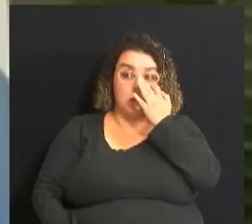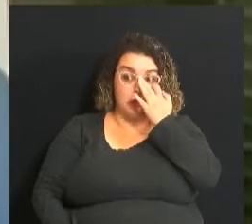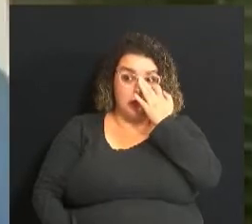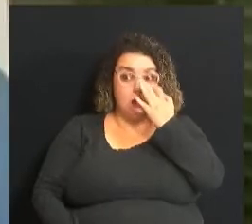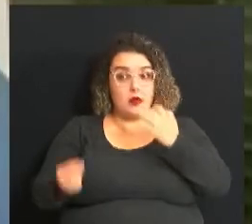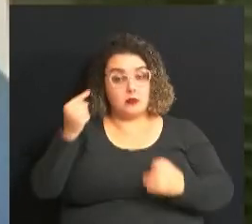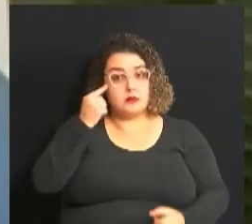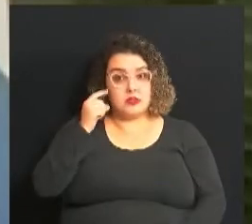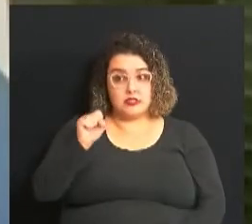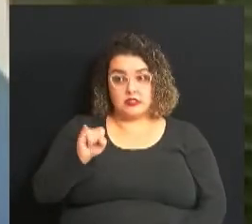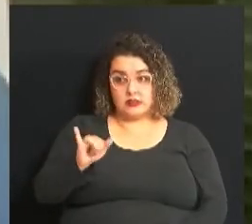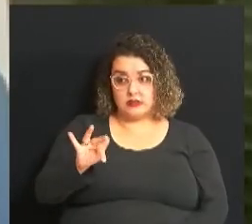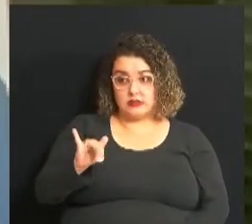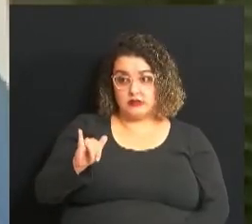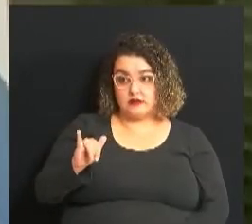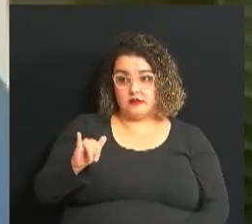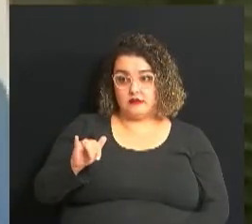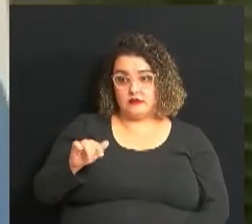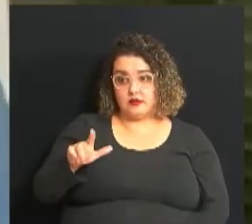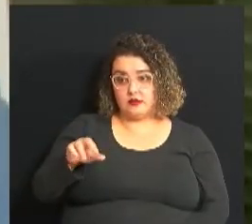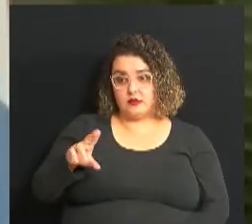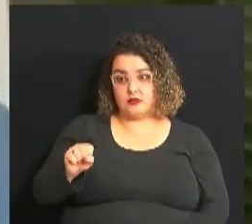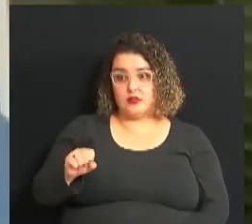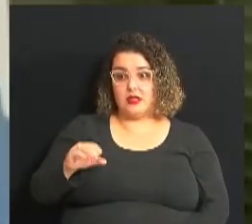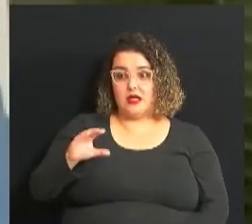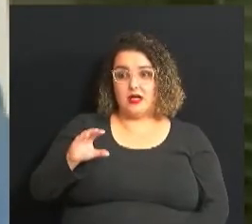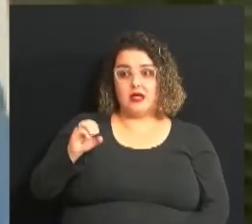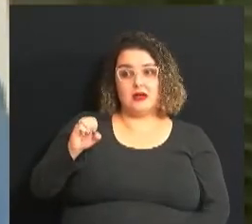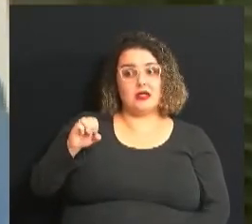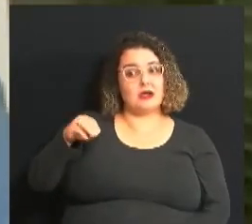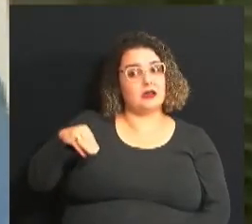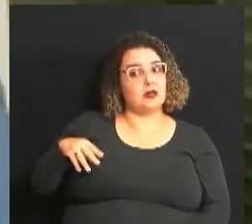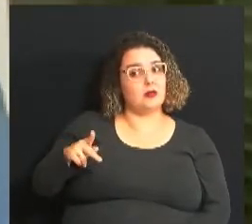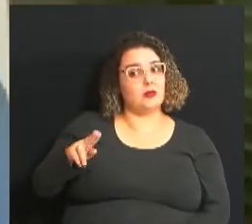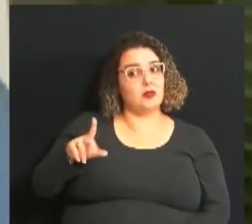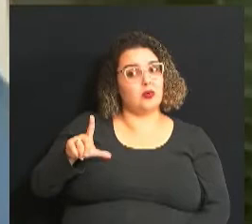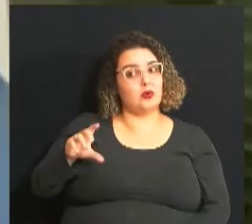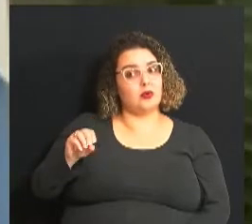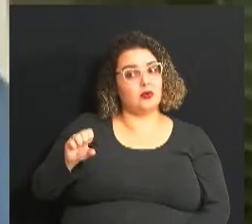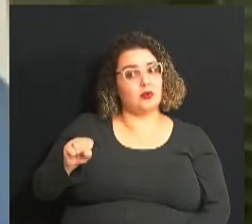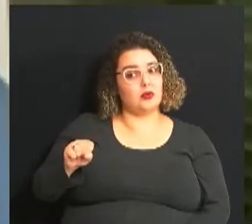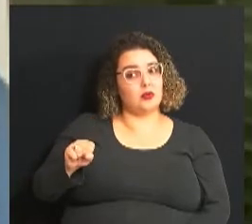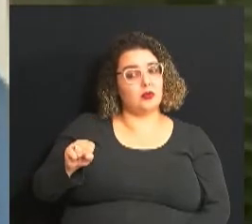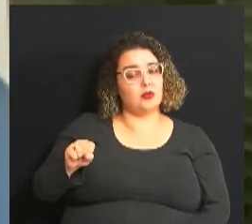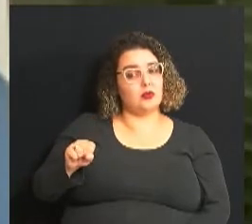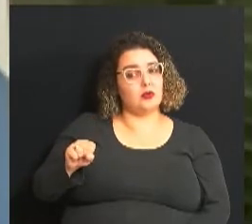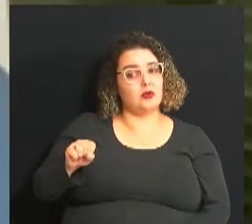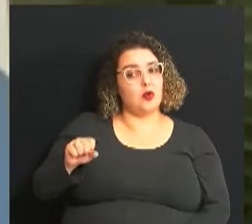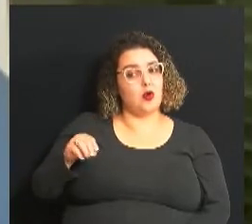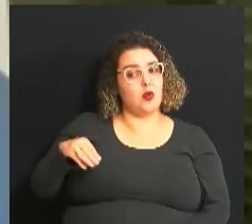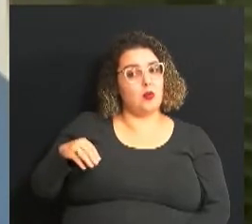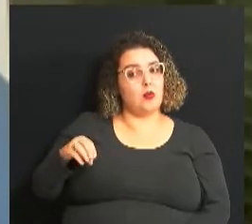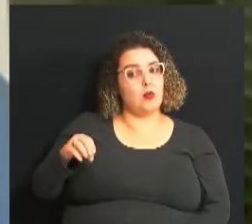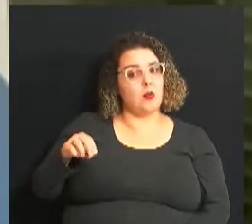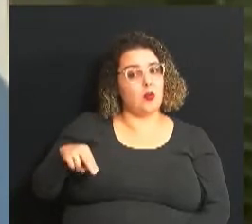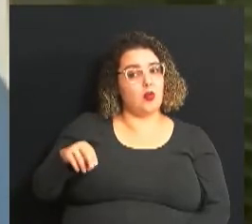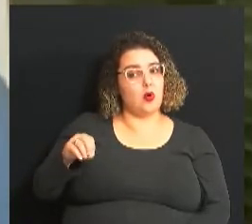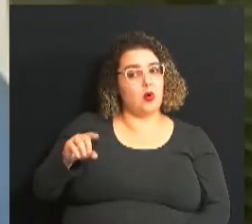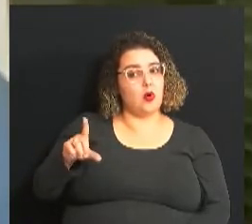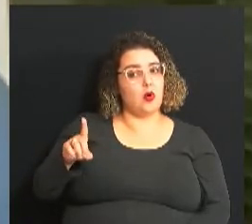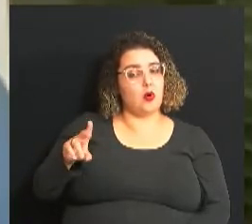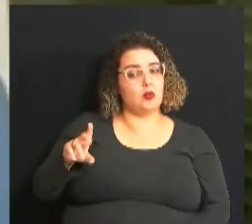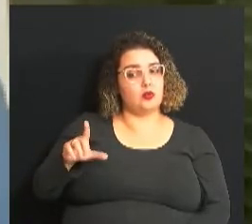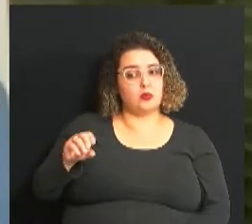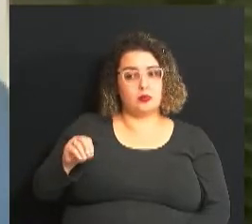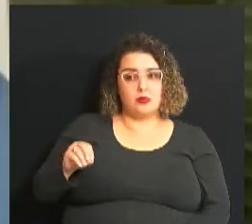O cancro mole, que é uma outra doença, pode aparecer úlcera, mas são várias úlceras, geralmente fundo